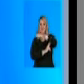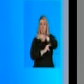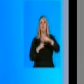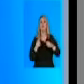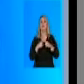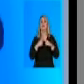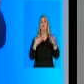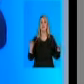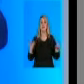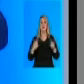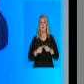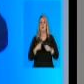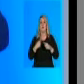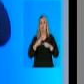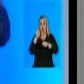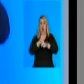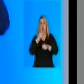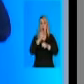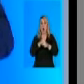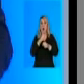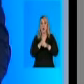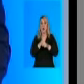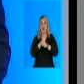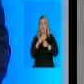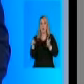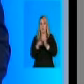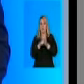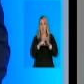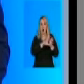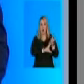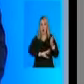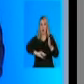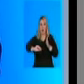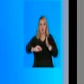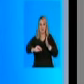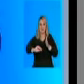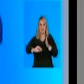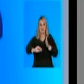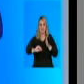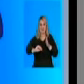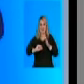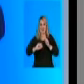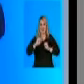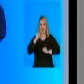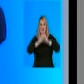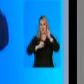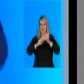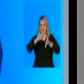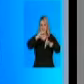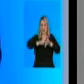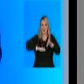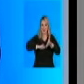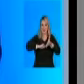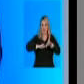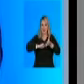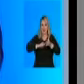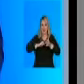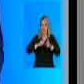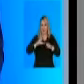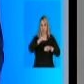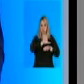quê? Porque são obras feitas para o desvio de recursos. São empreiteiras contratadas com superfaturamento para